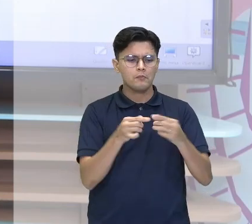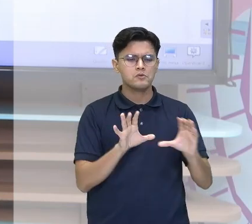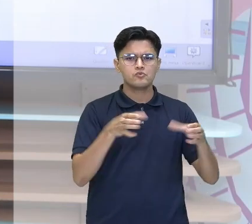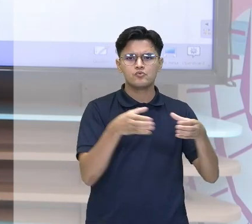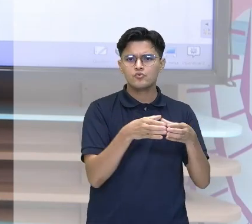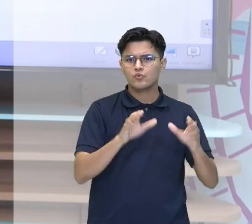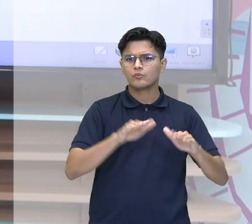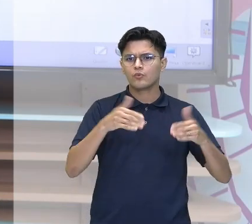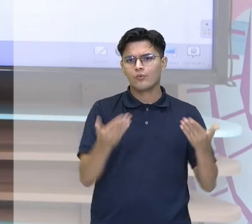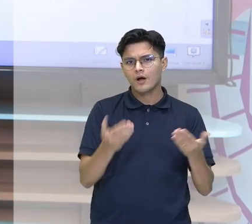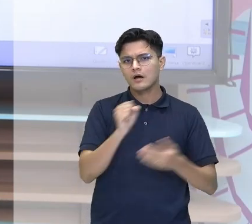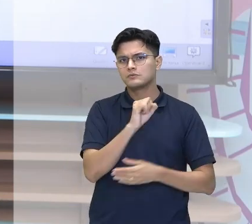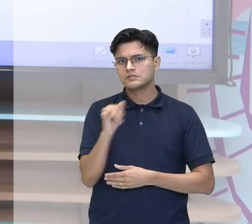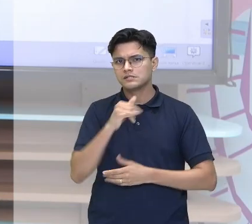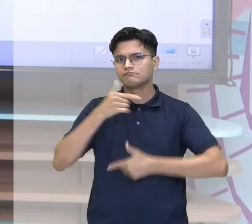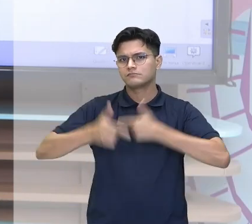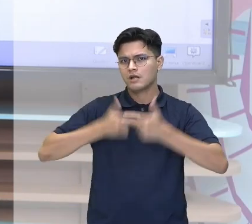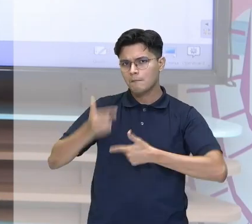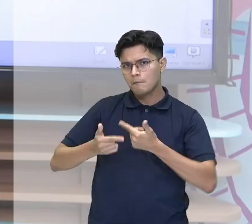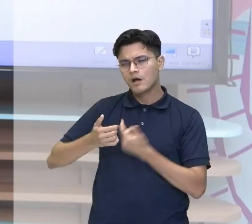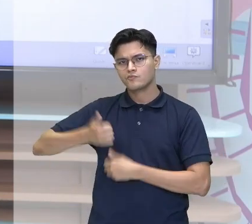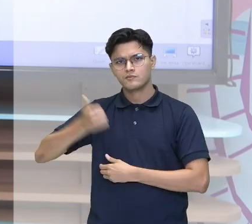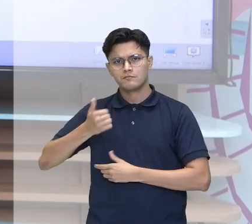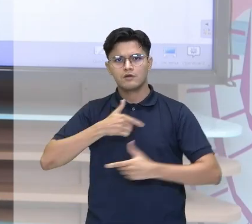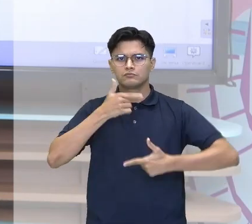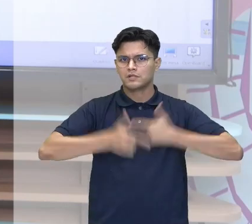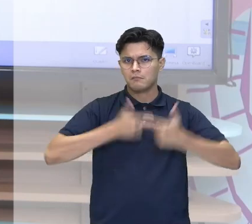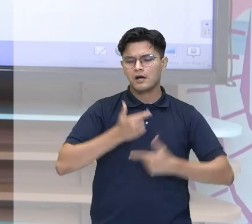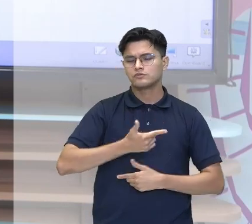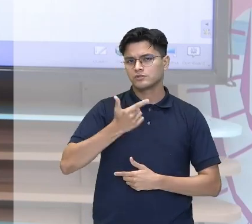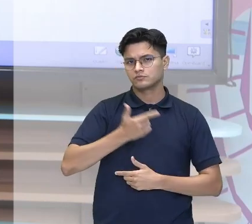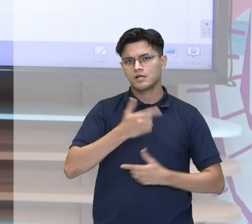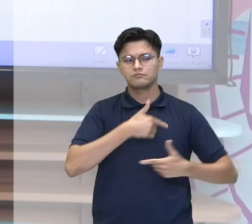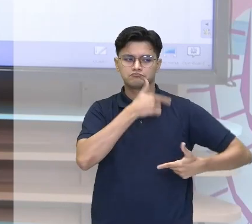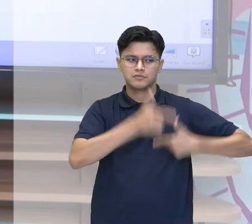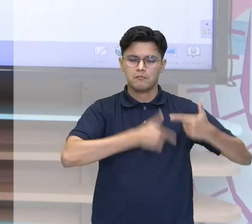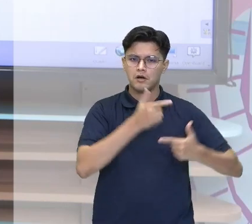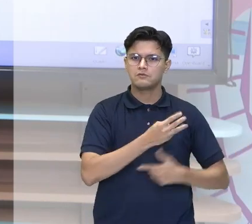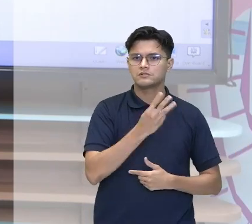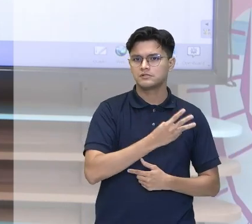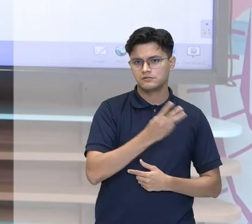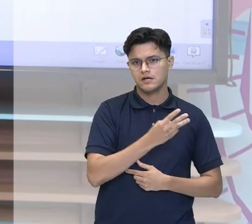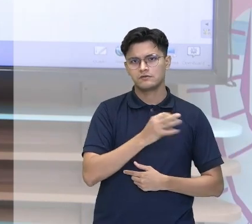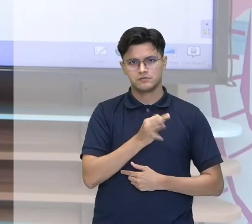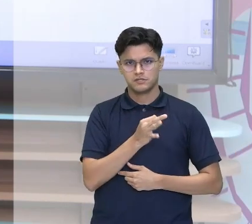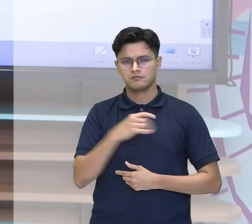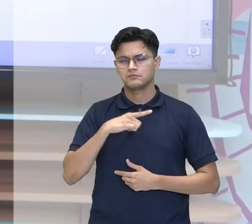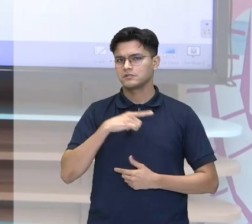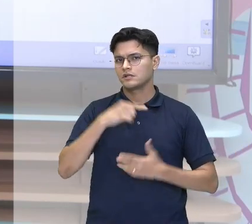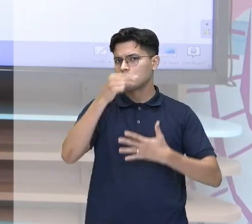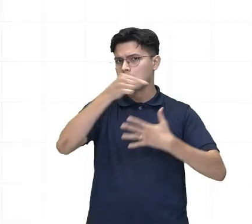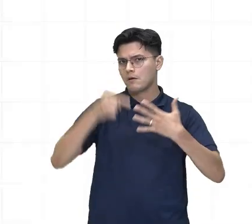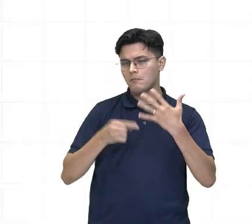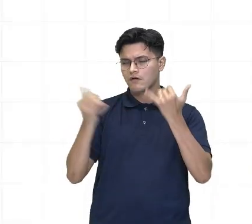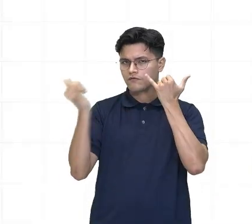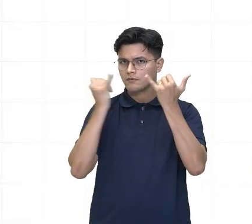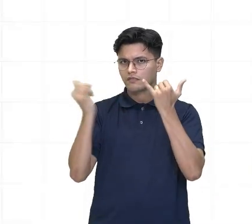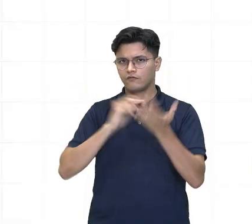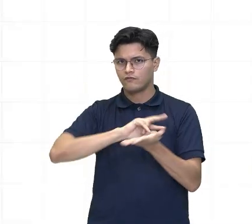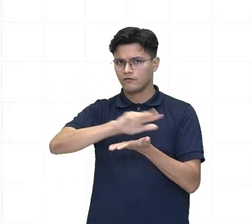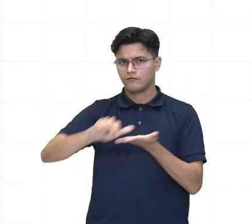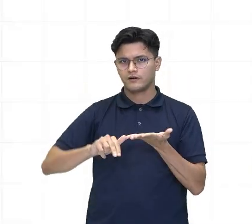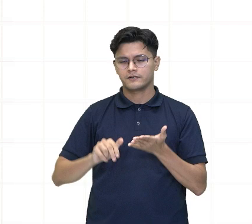setor primário, secundário, terciário, entre outras análises que a gente pode fazer. E aí nós temos que essa parte da